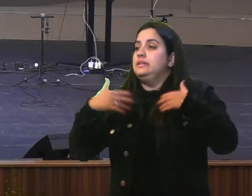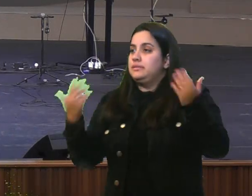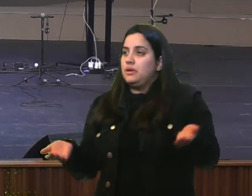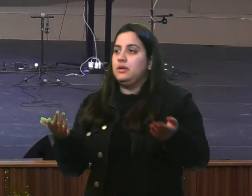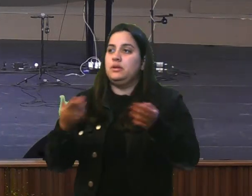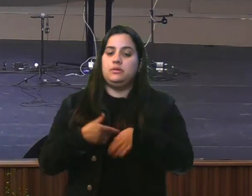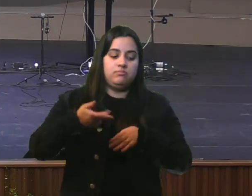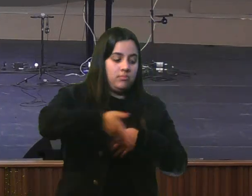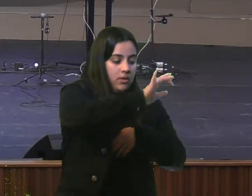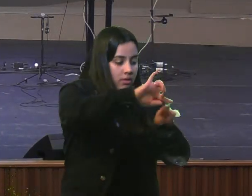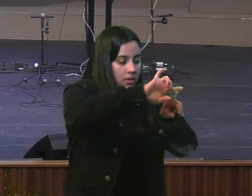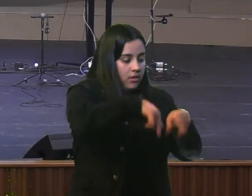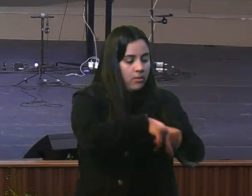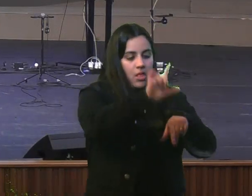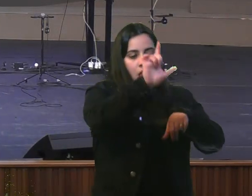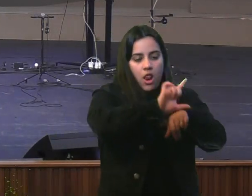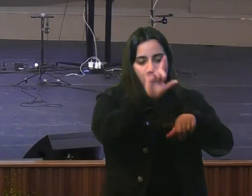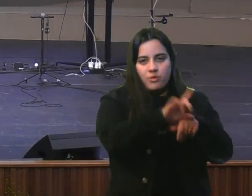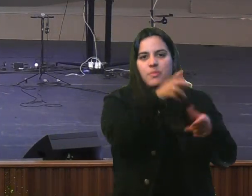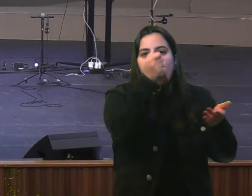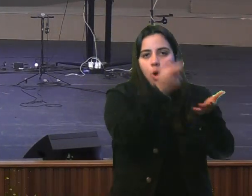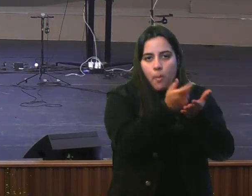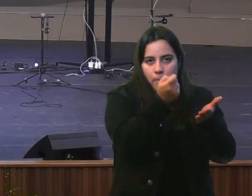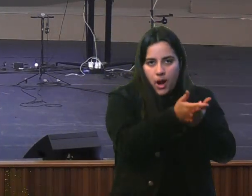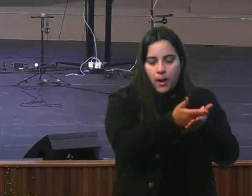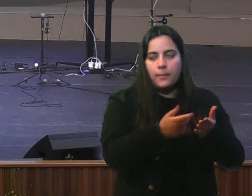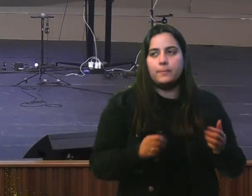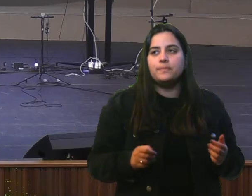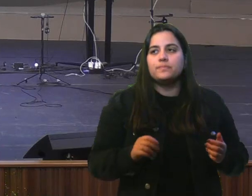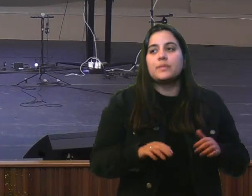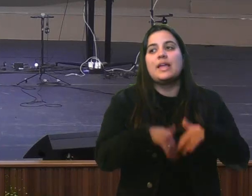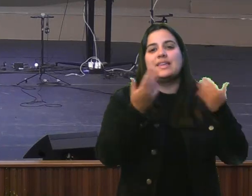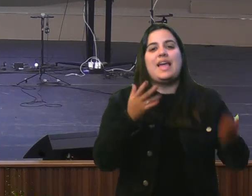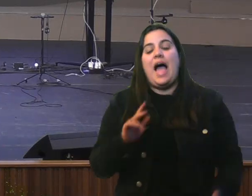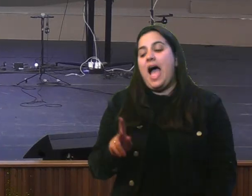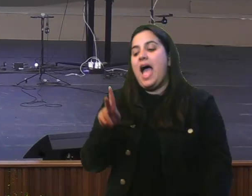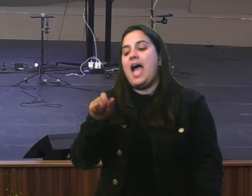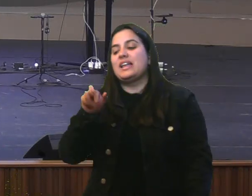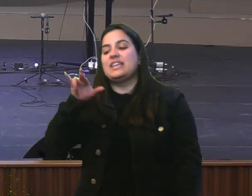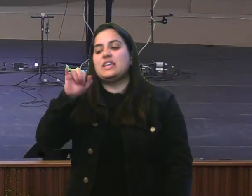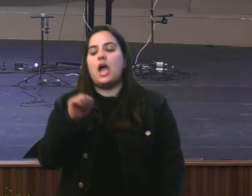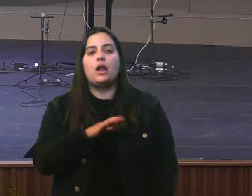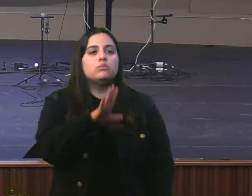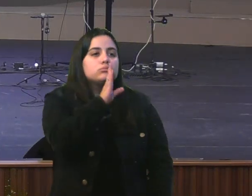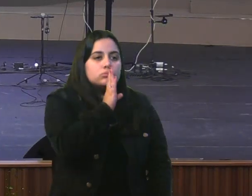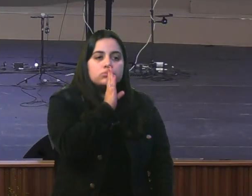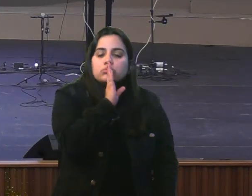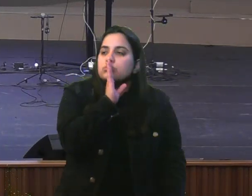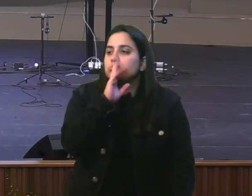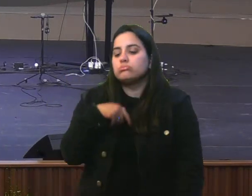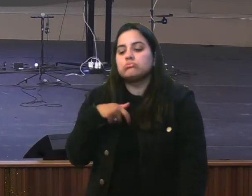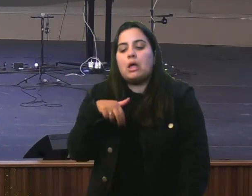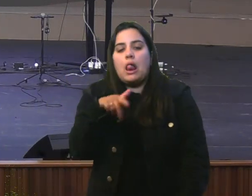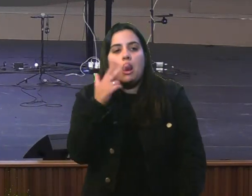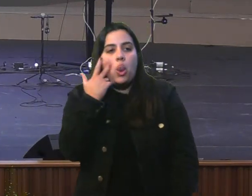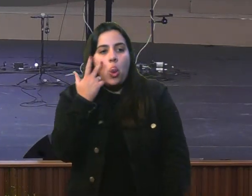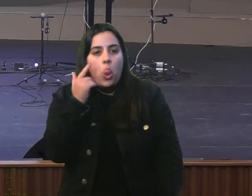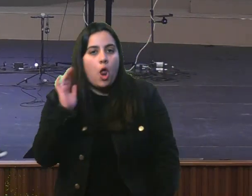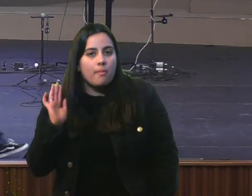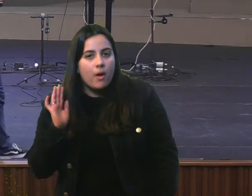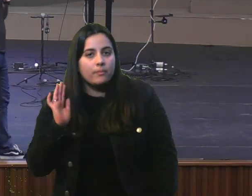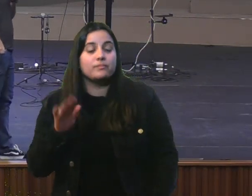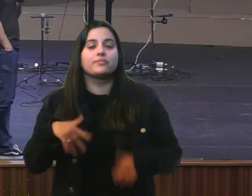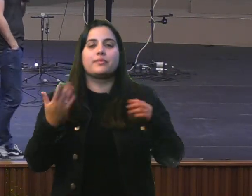gente chega, entra no pet shop e a Kiarinha lá, quietinha, andandinho de boa. Aí meu